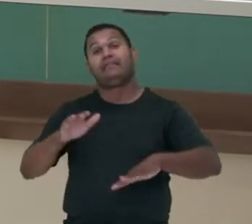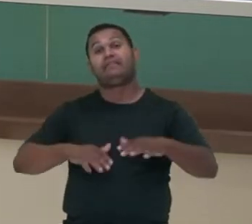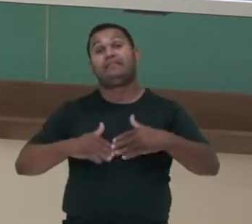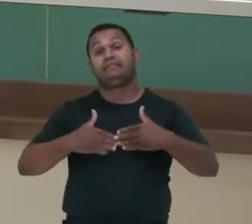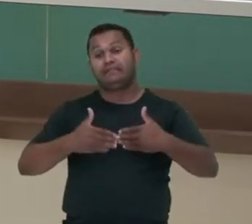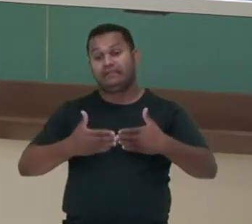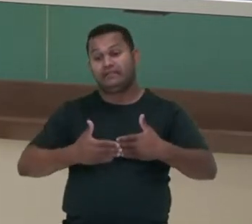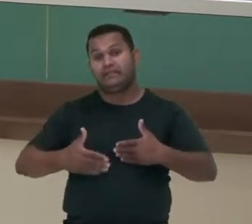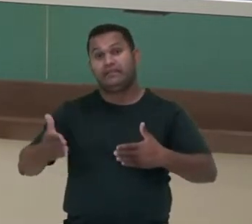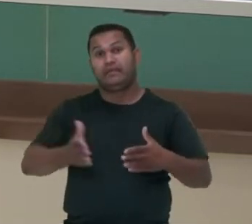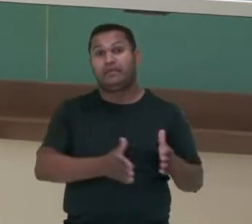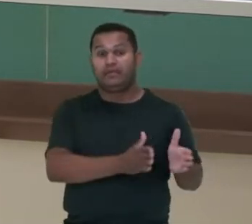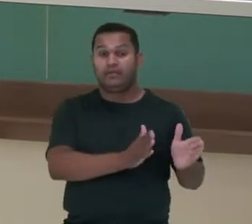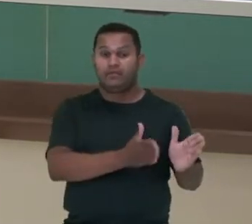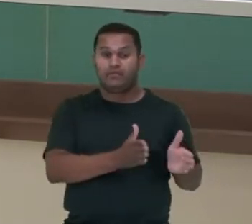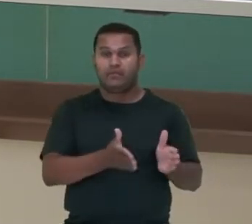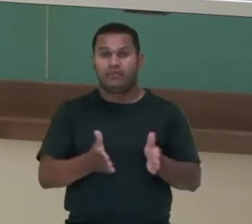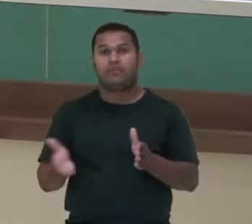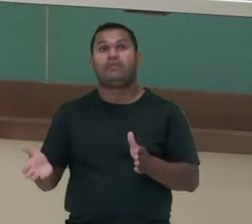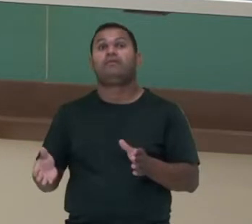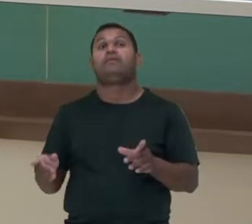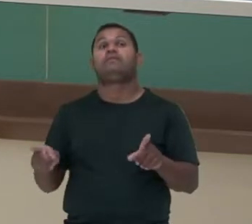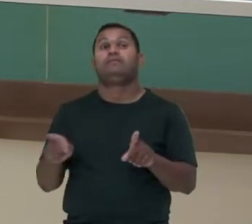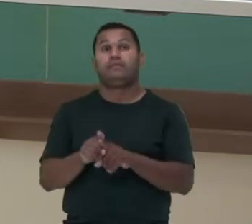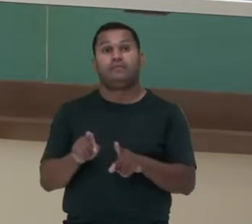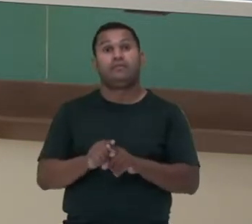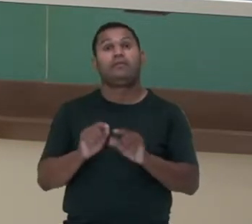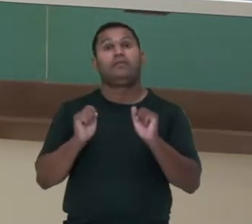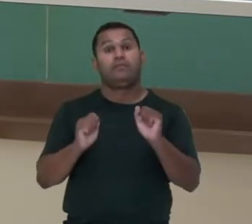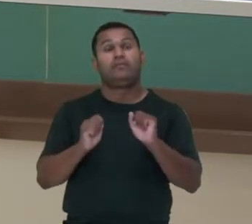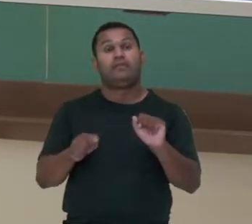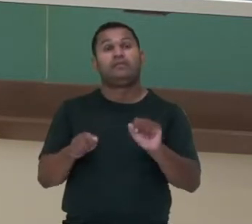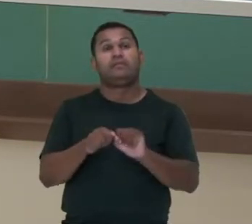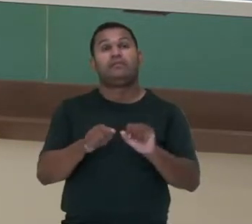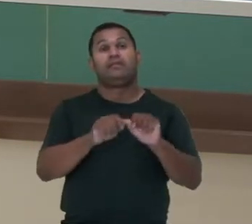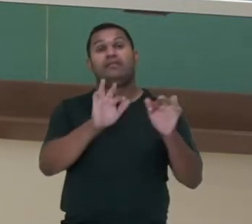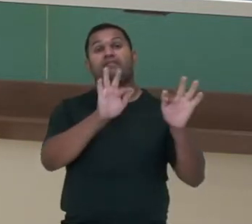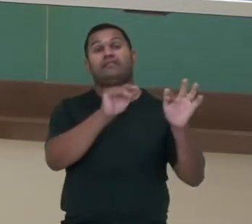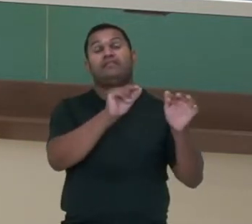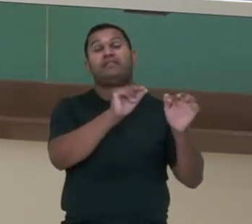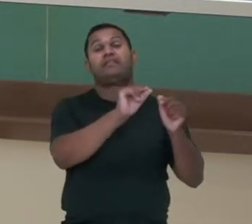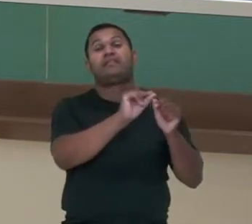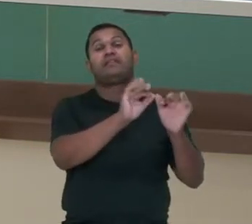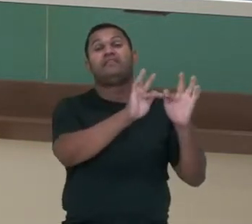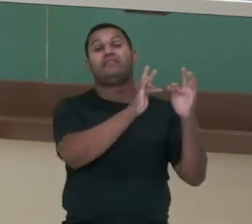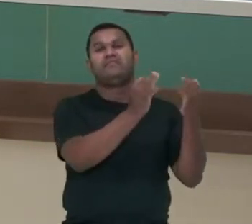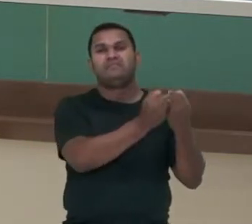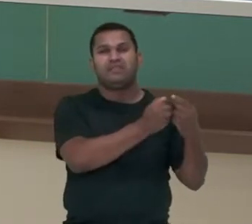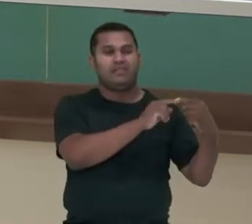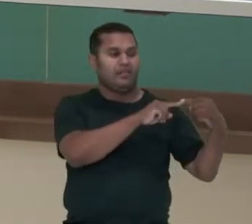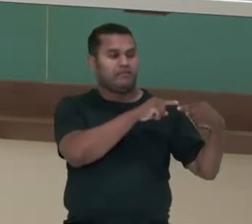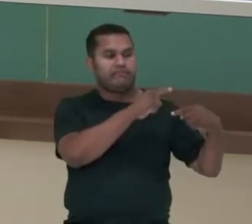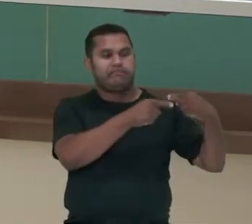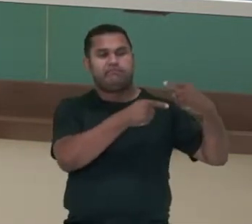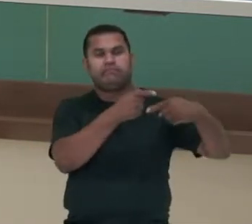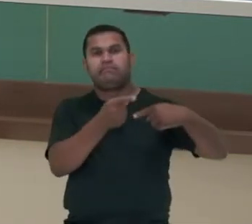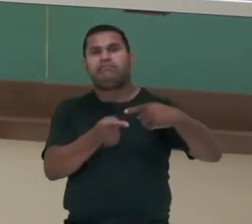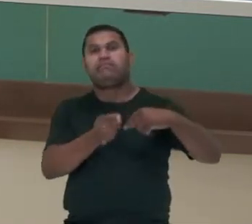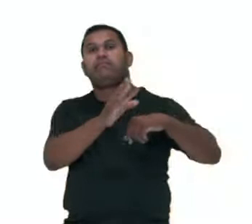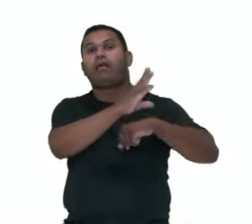Às vezes, elas podem ser herdadas ao longo das gerações também, tá? Causando esse tipo de influência,